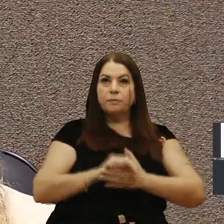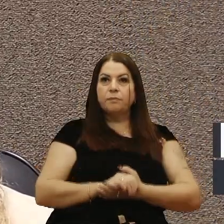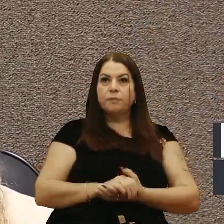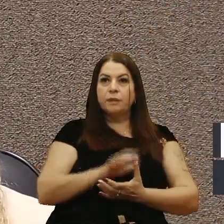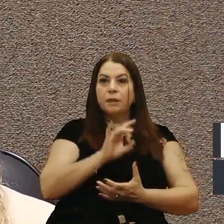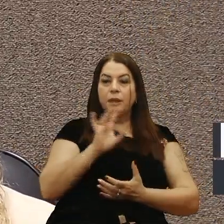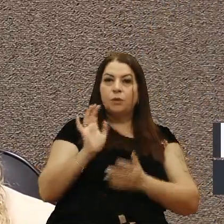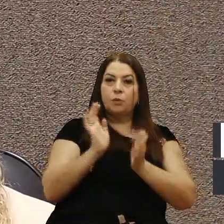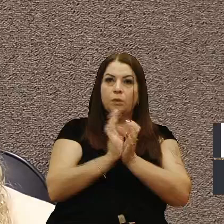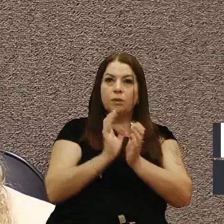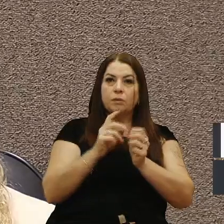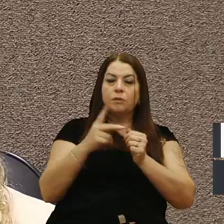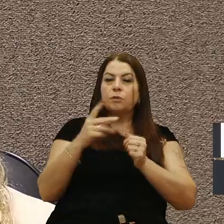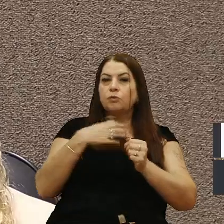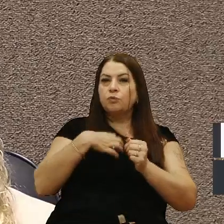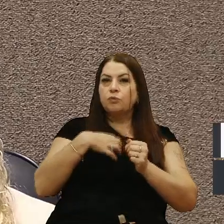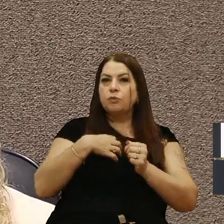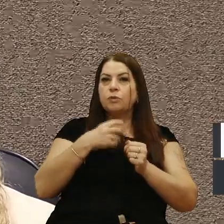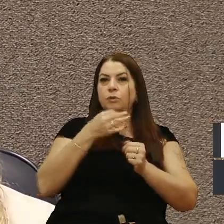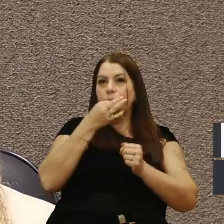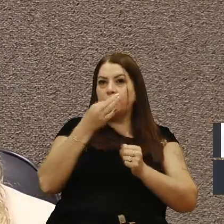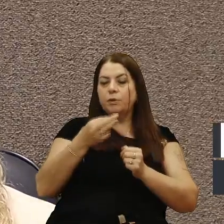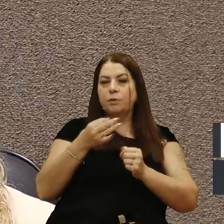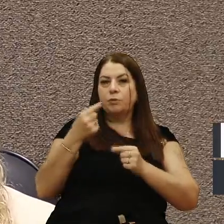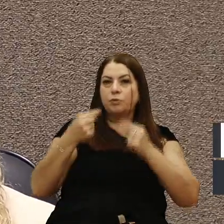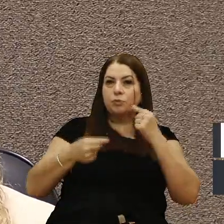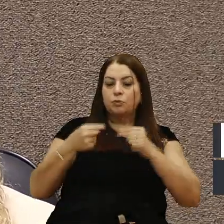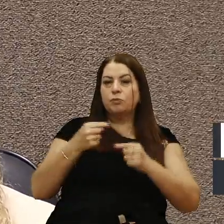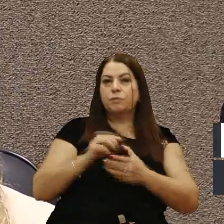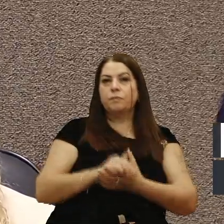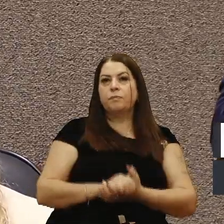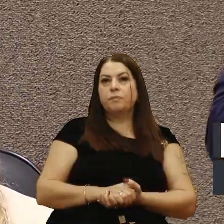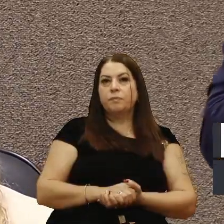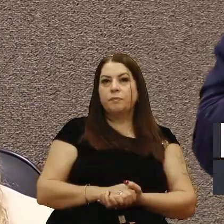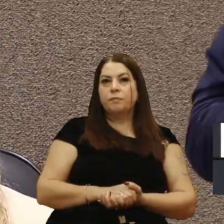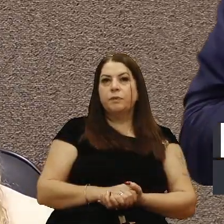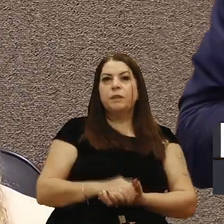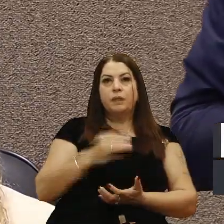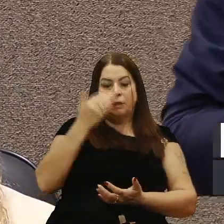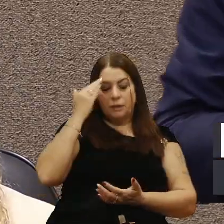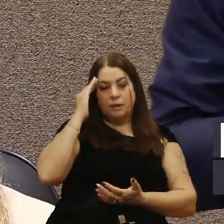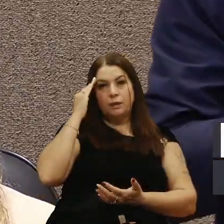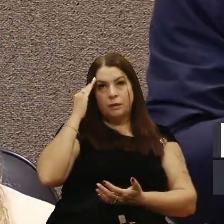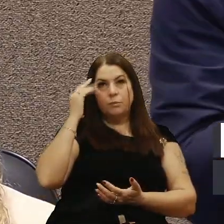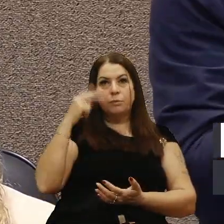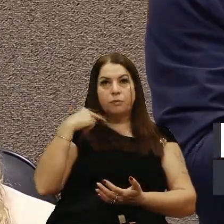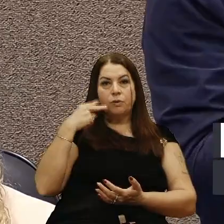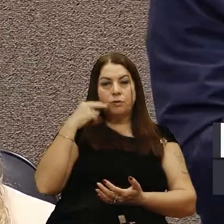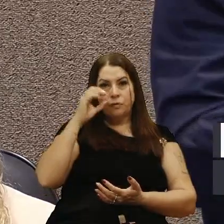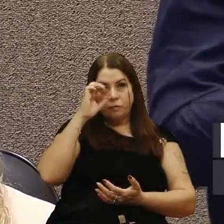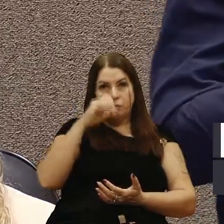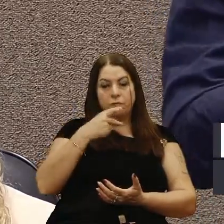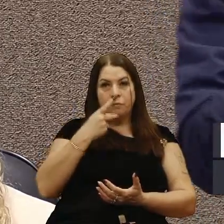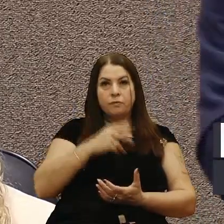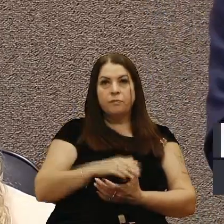Cada colega tem a sua forma de ver as coisas, de discutir. A gente entende, como o vereador Fiuza falou,